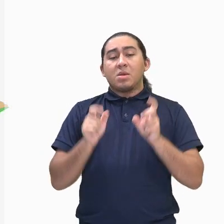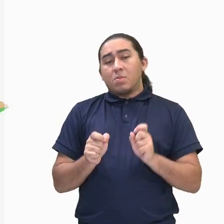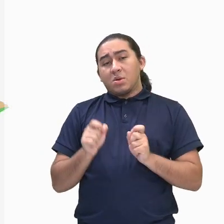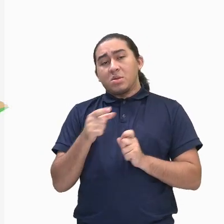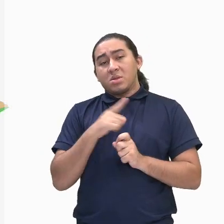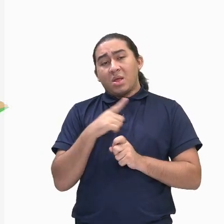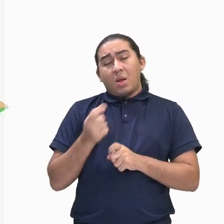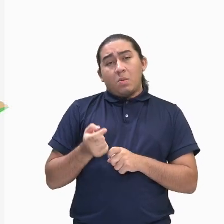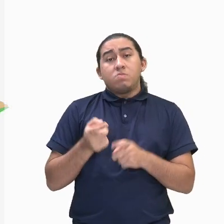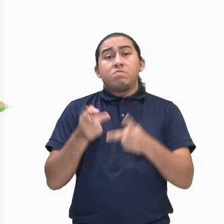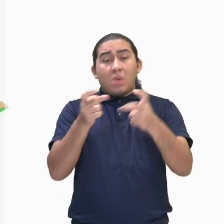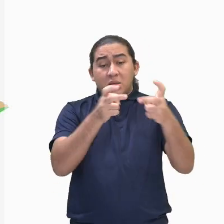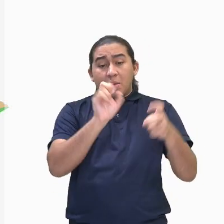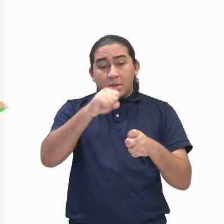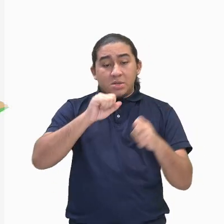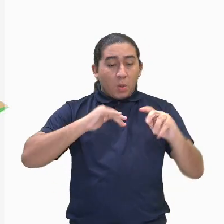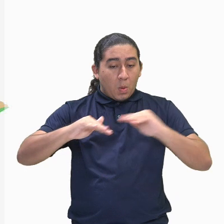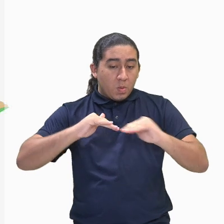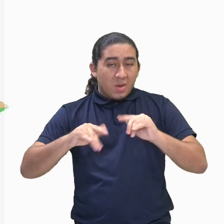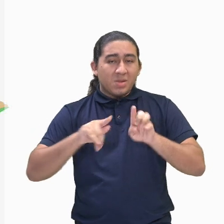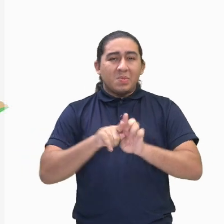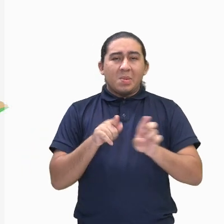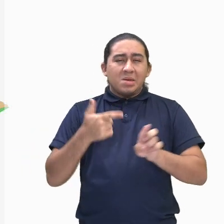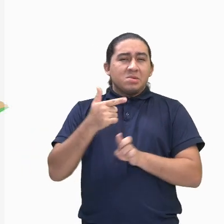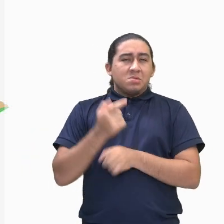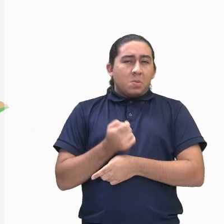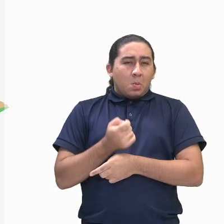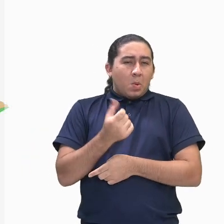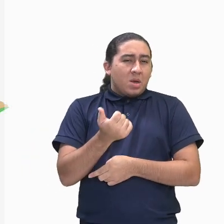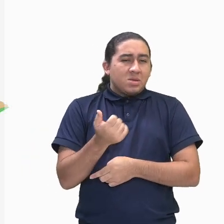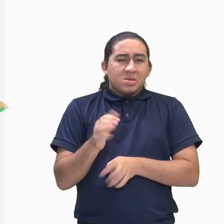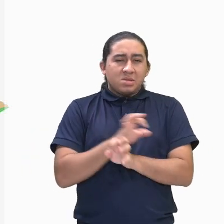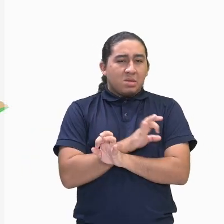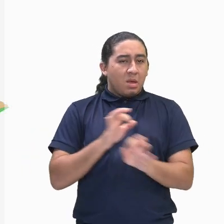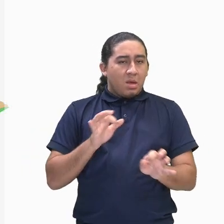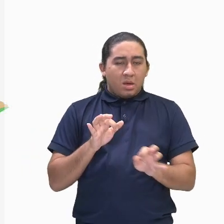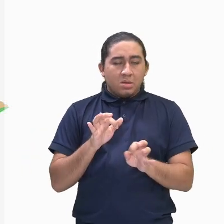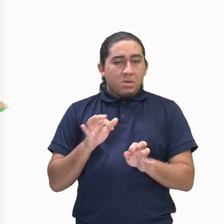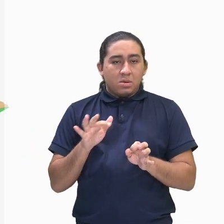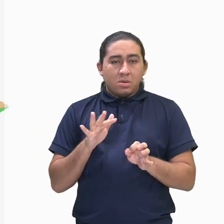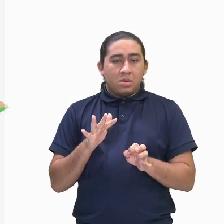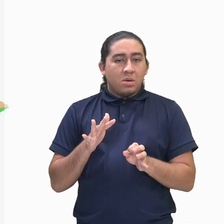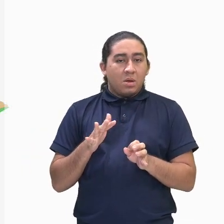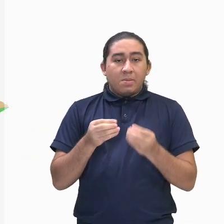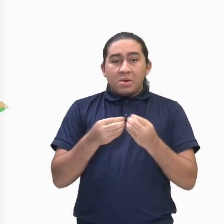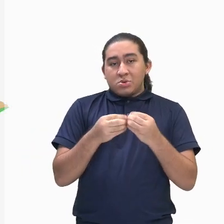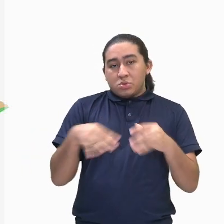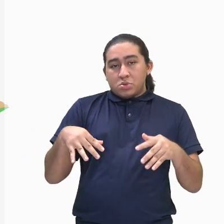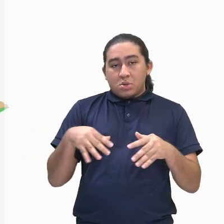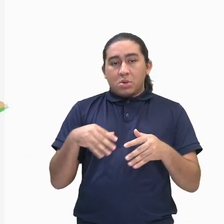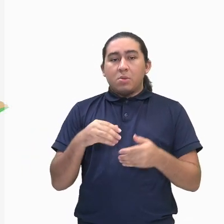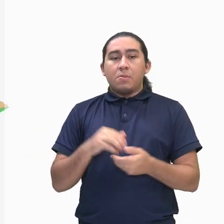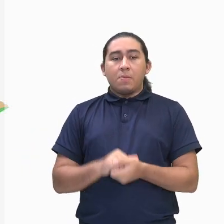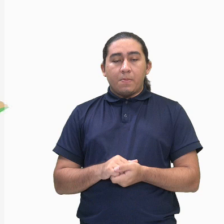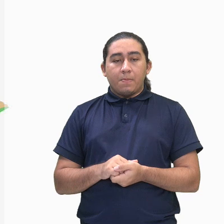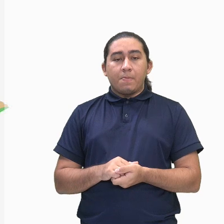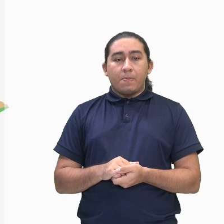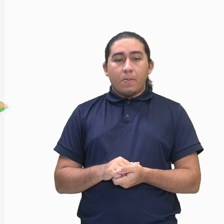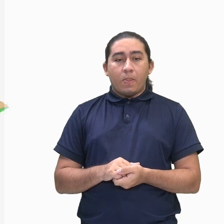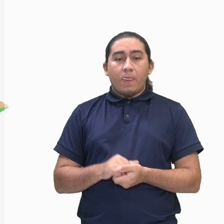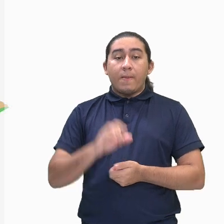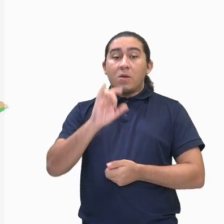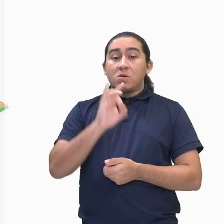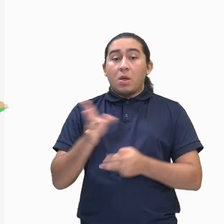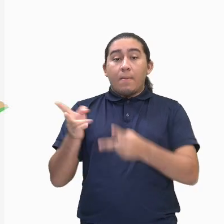poucos danos, né? Ali, de 3,5 a 5,4, certo? A gente só vai conseguir perceber ali